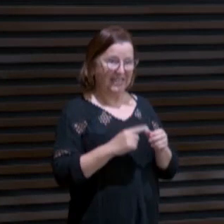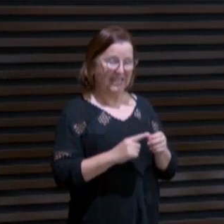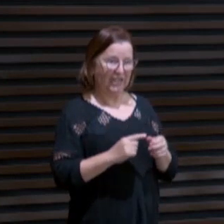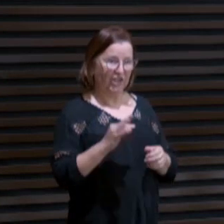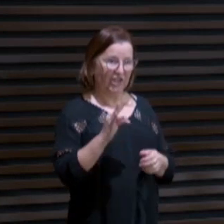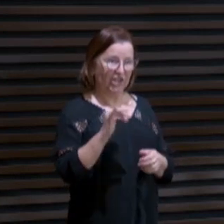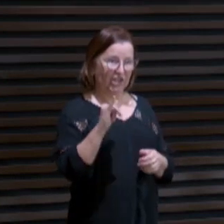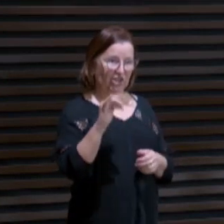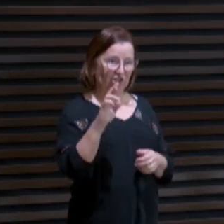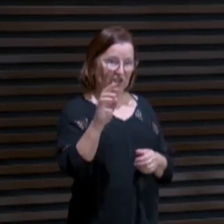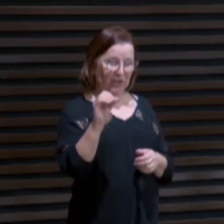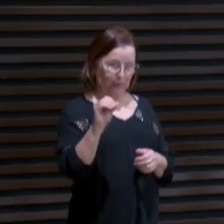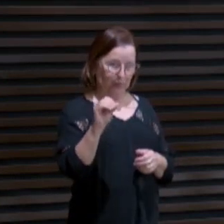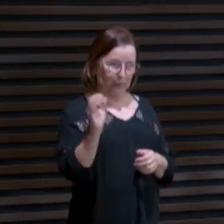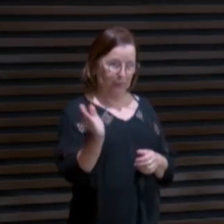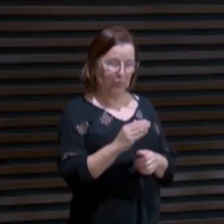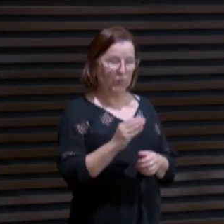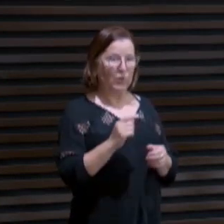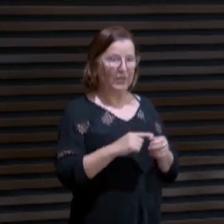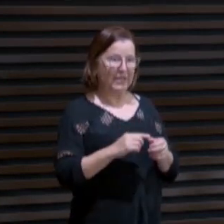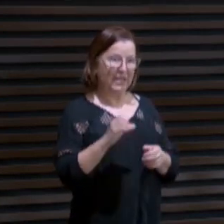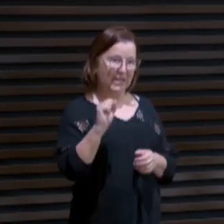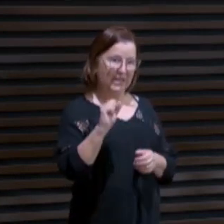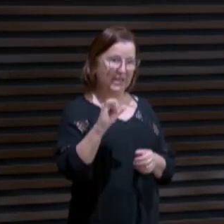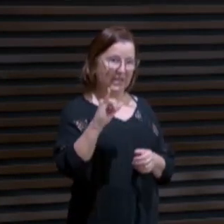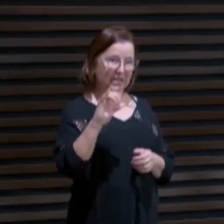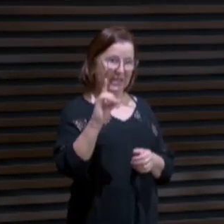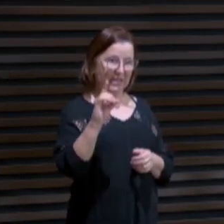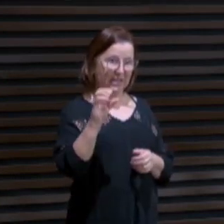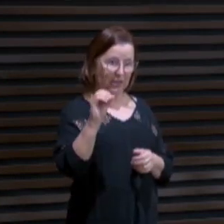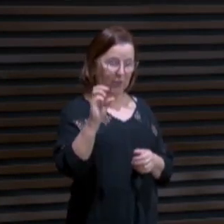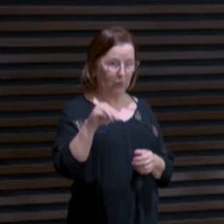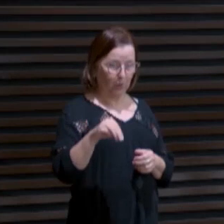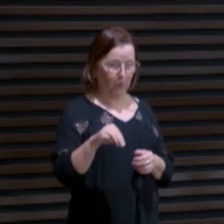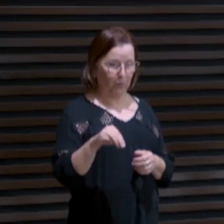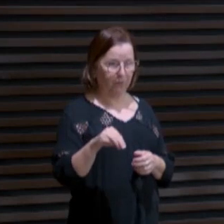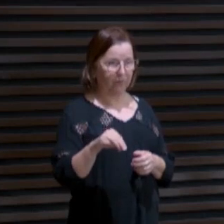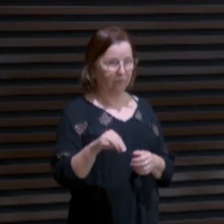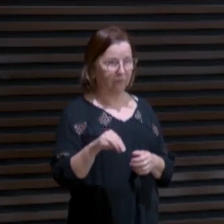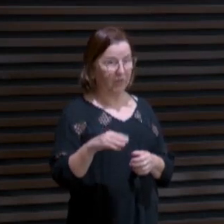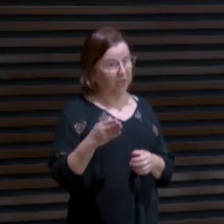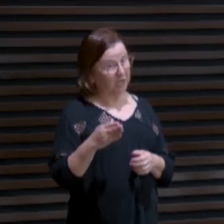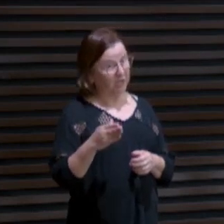Aonde? No dia do juízo. Quer dizer que no inferno tem salas de